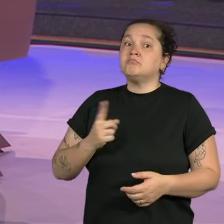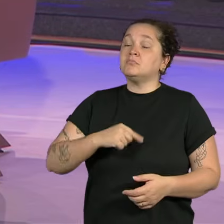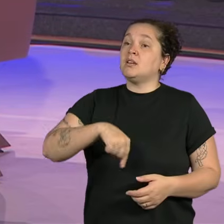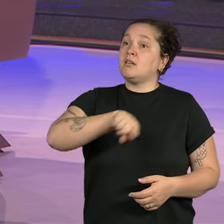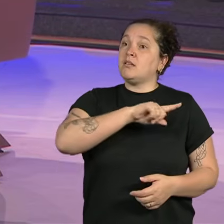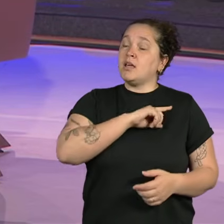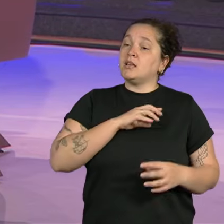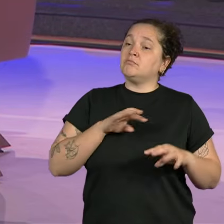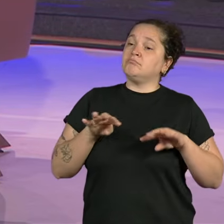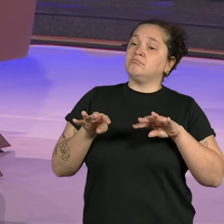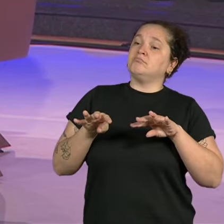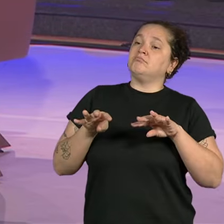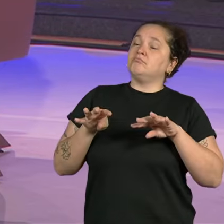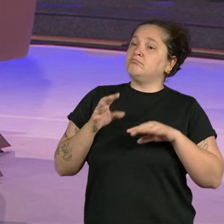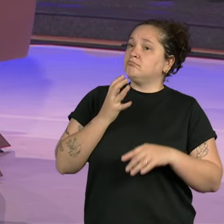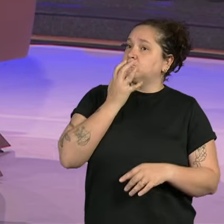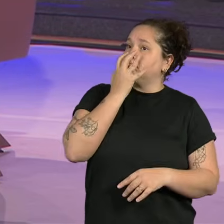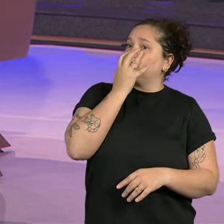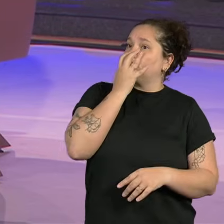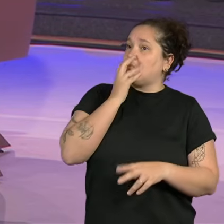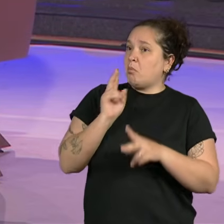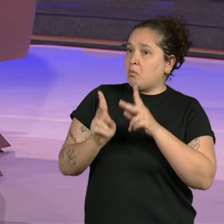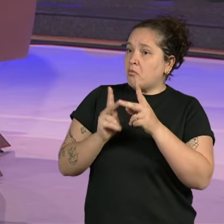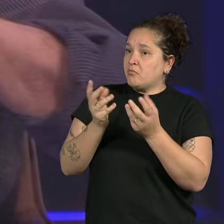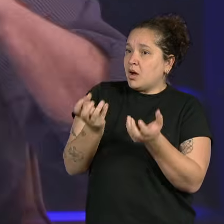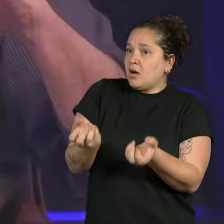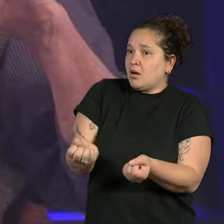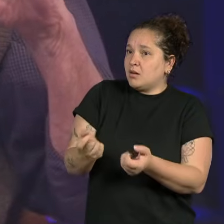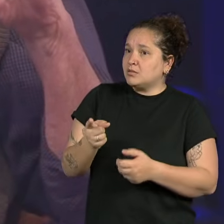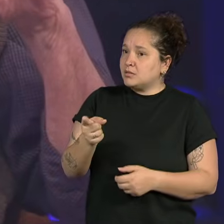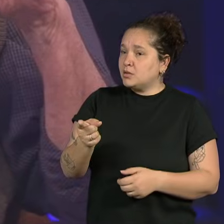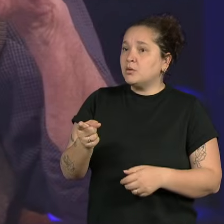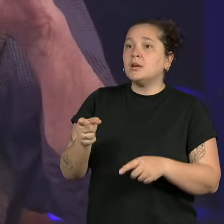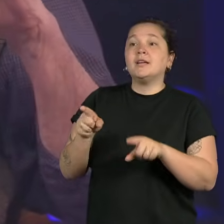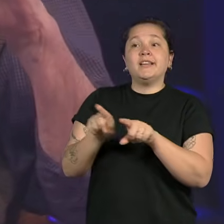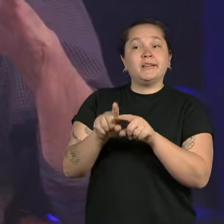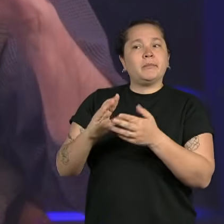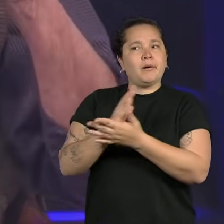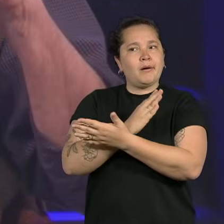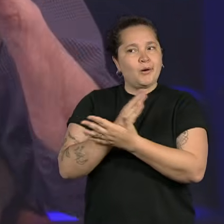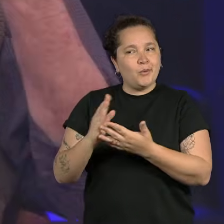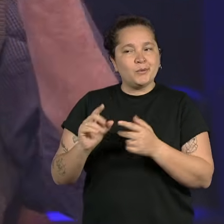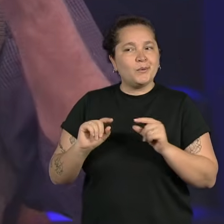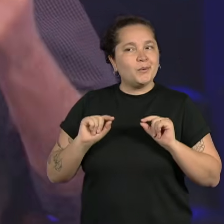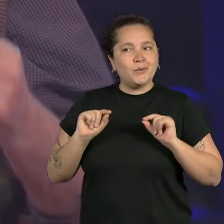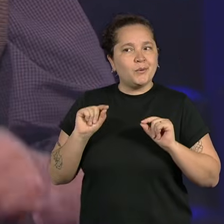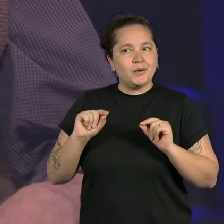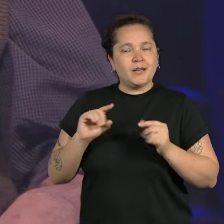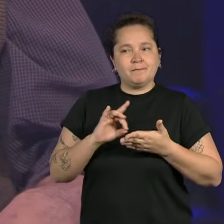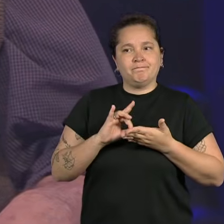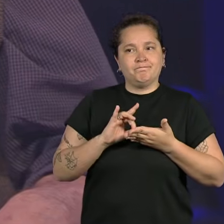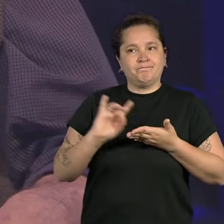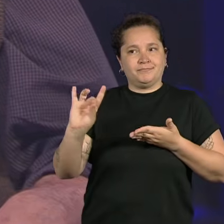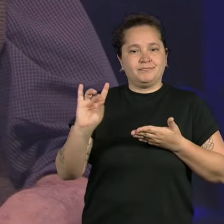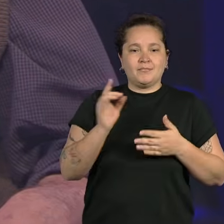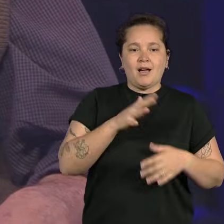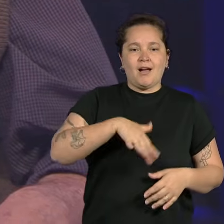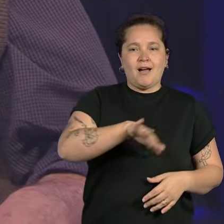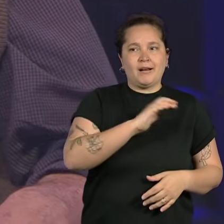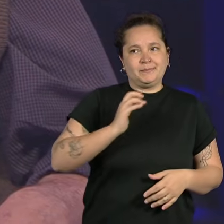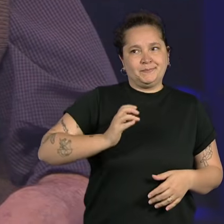aceitação desse povo e, ao mesmo tempo, a rejeição dos endinheirados e